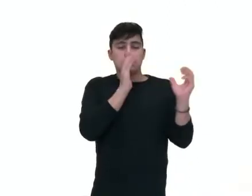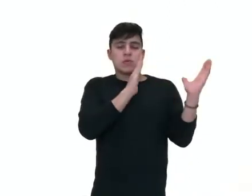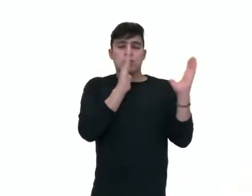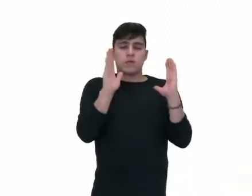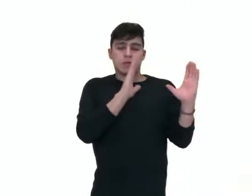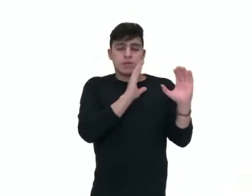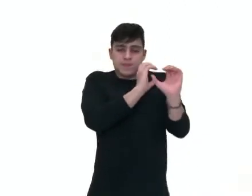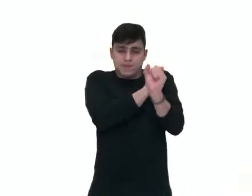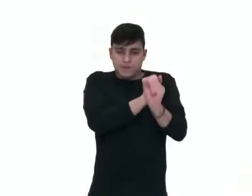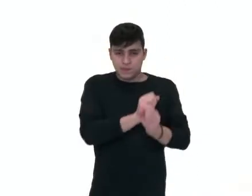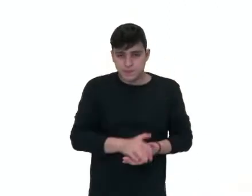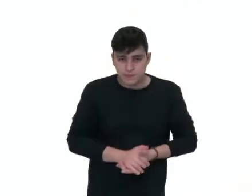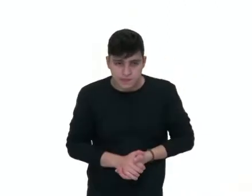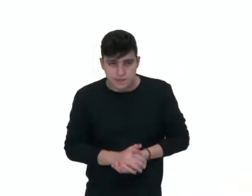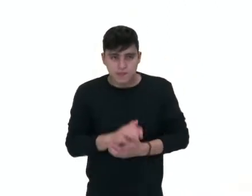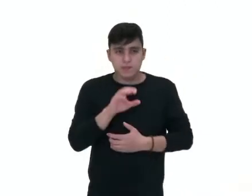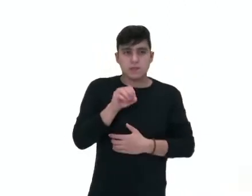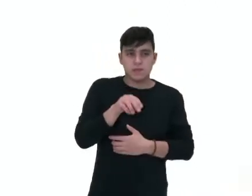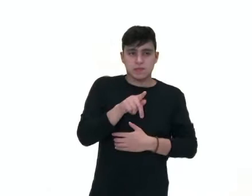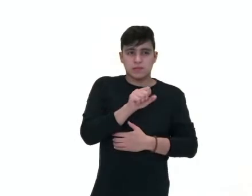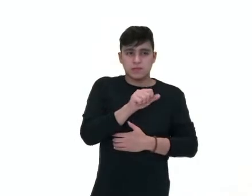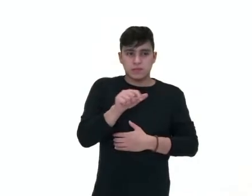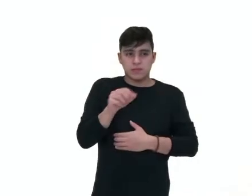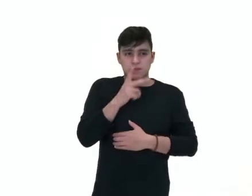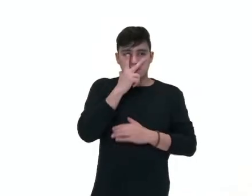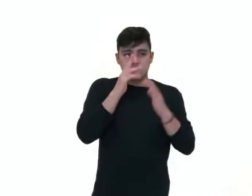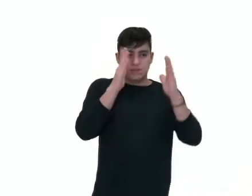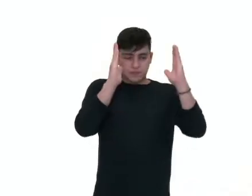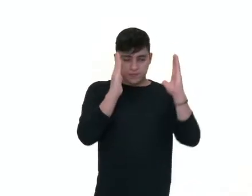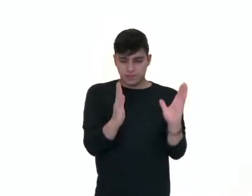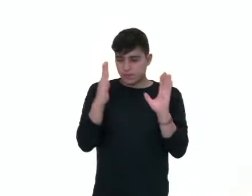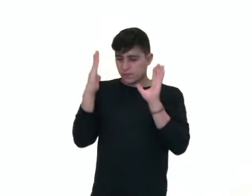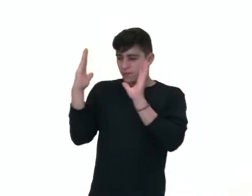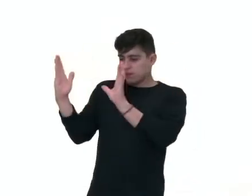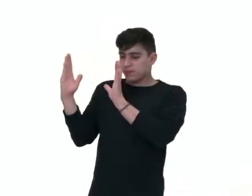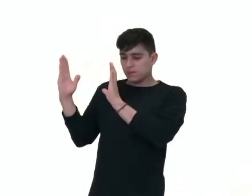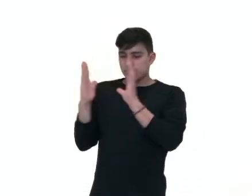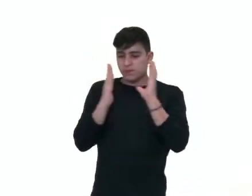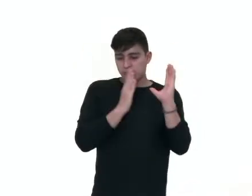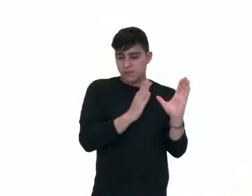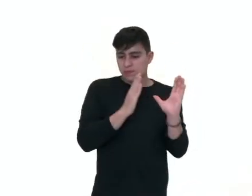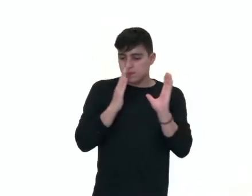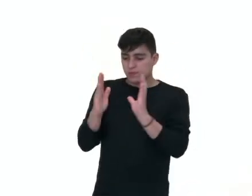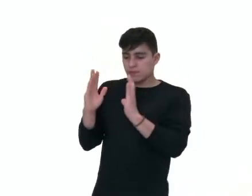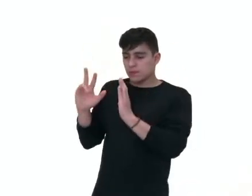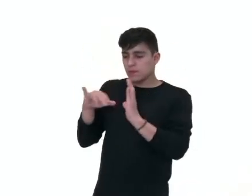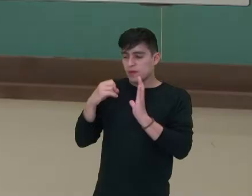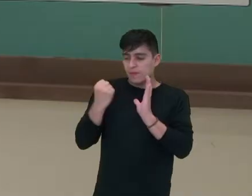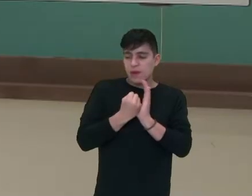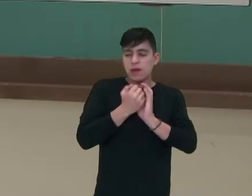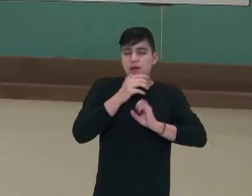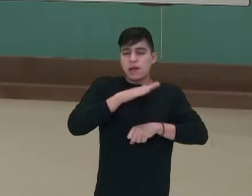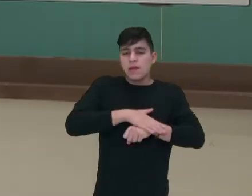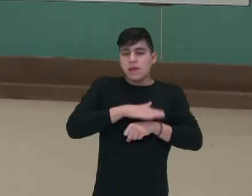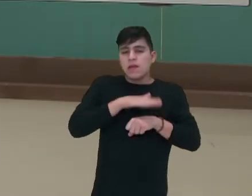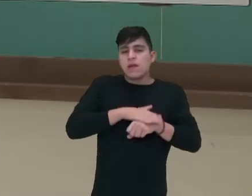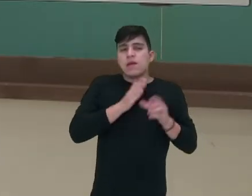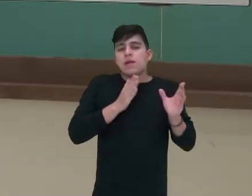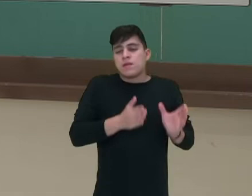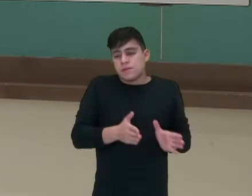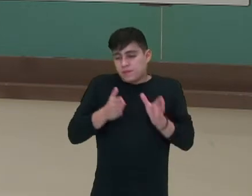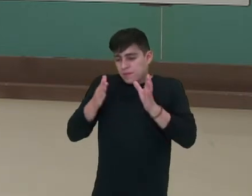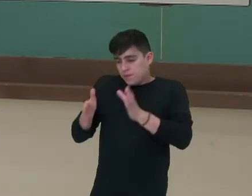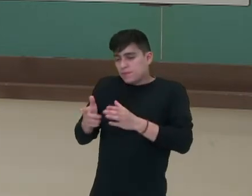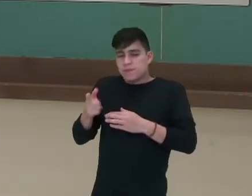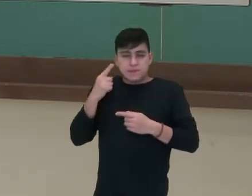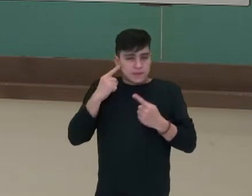né, total. Então, o compasso são essas linhas aqui, ó, que vão marcar esse tempo, né, dessa